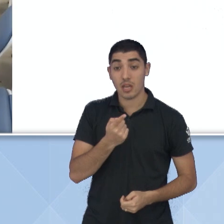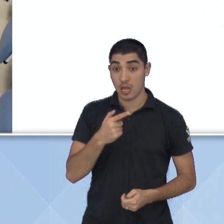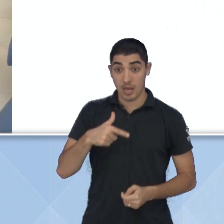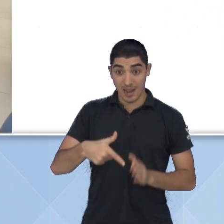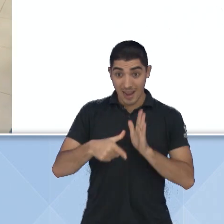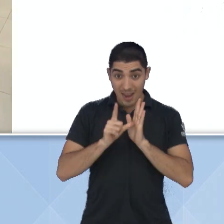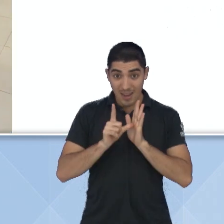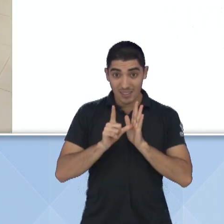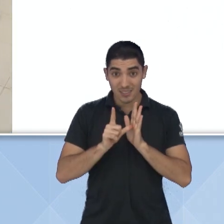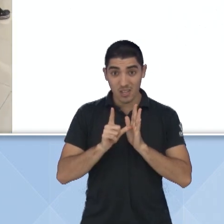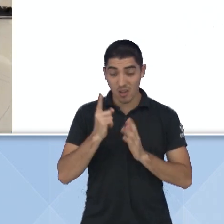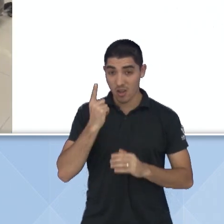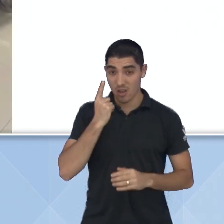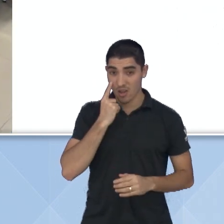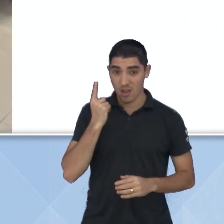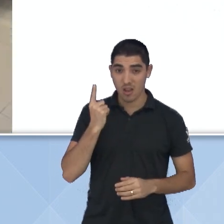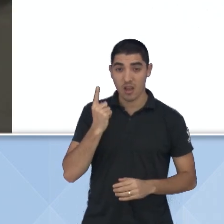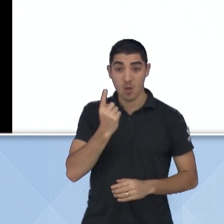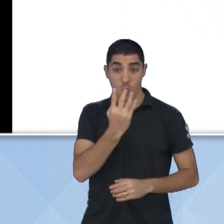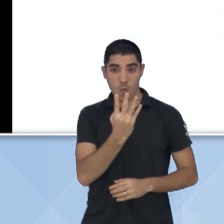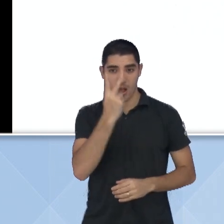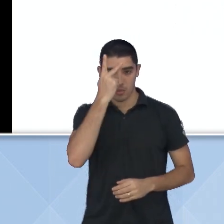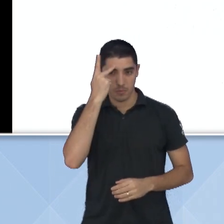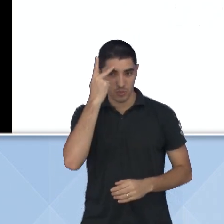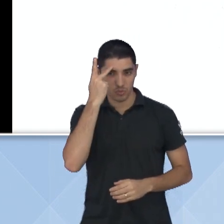pessoas aí no repouso.